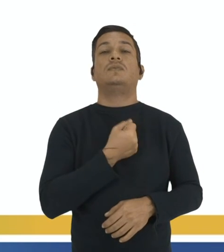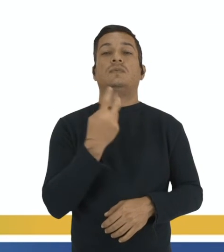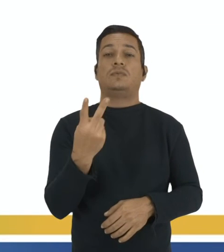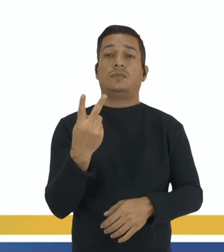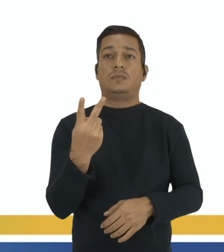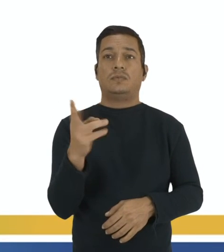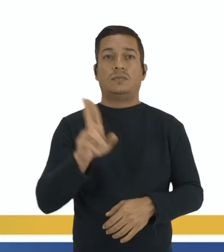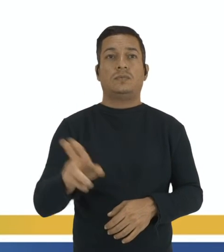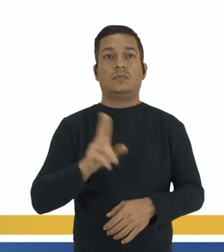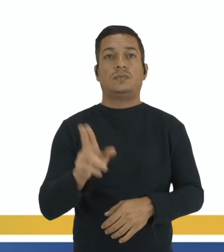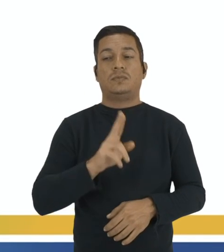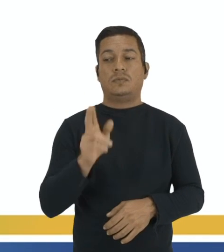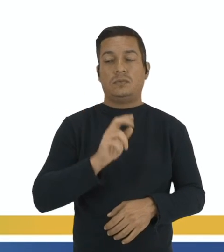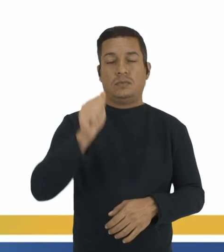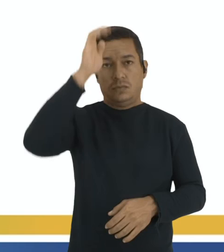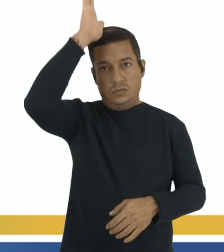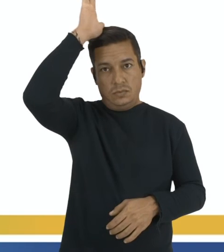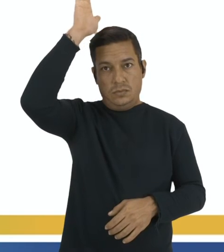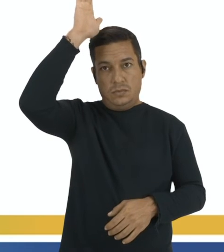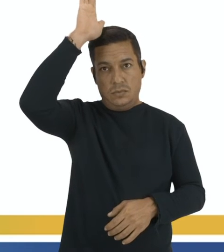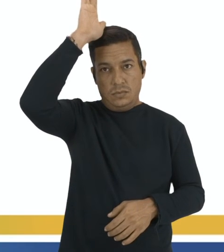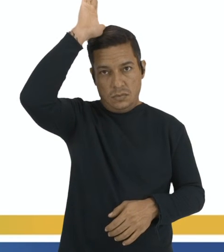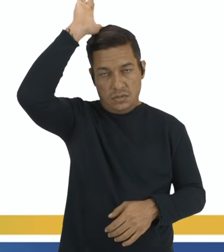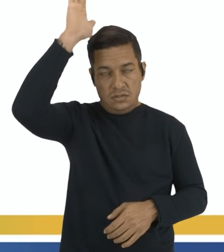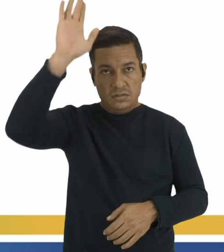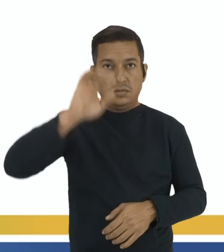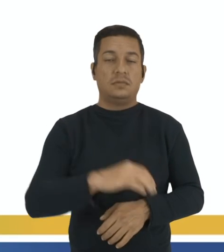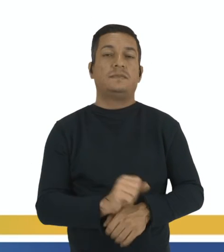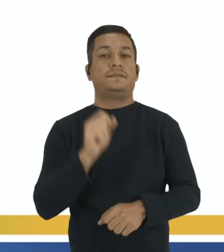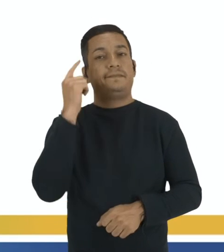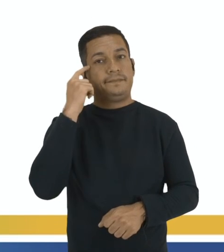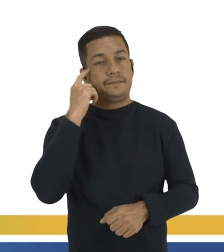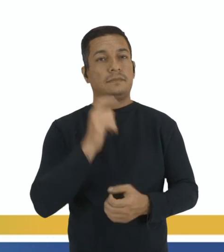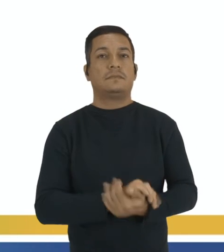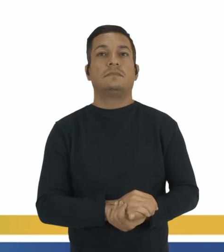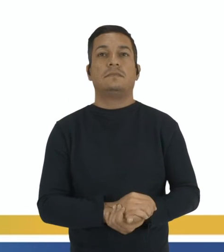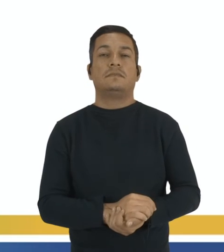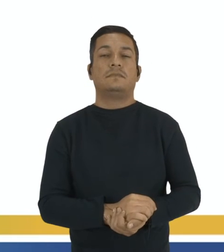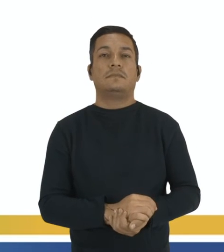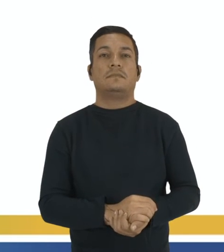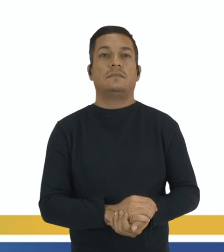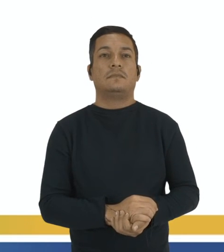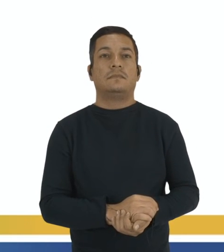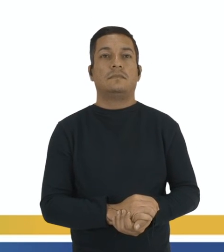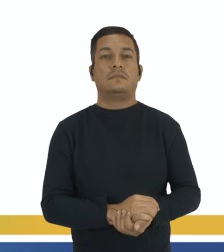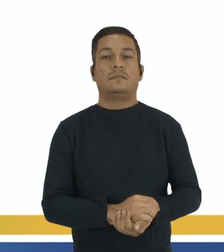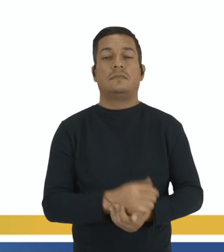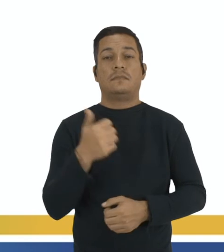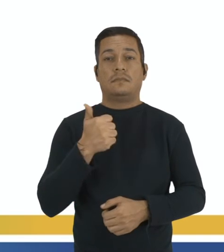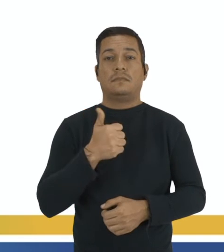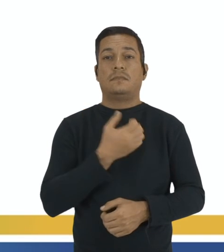dois numerais utilizando algarismos romanos, hein? Vamos parar um pouquinho para pensar. Então, vamos lá.